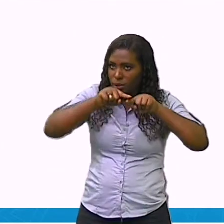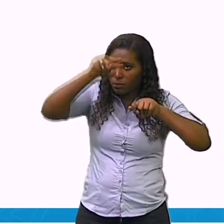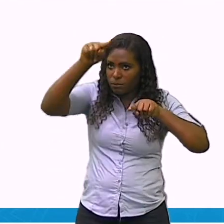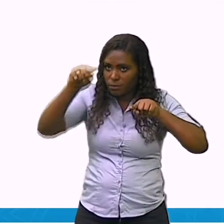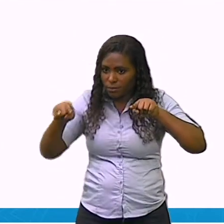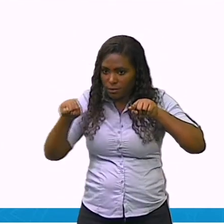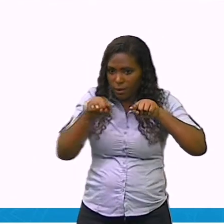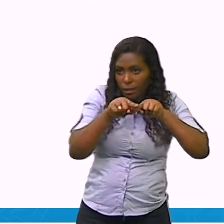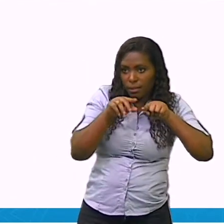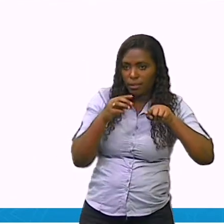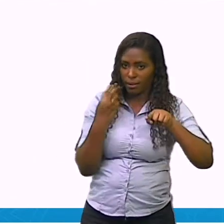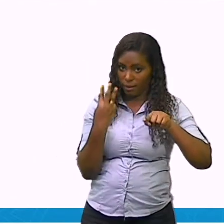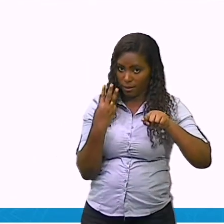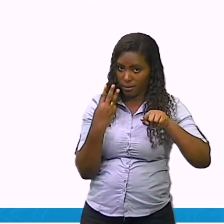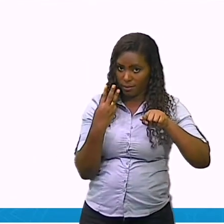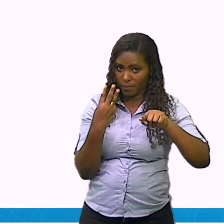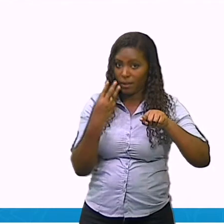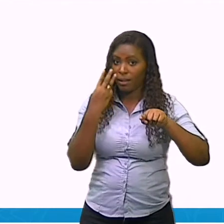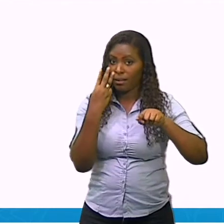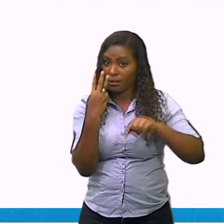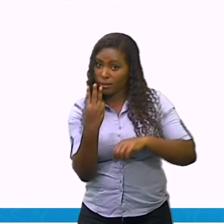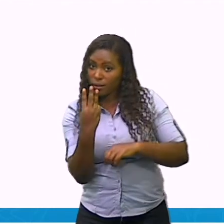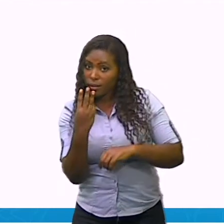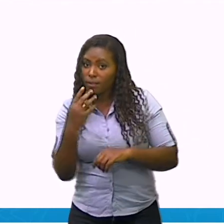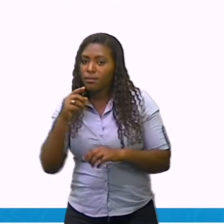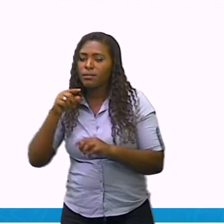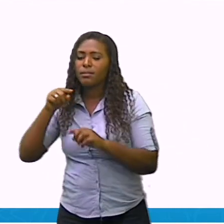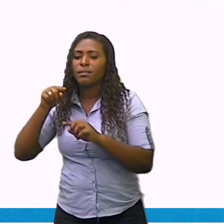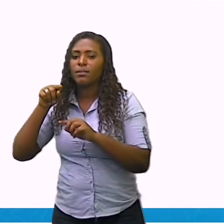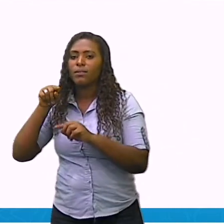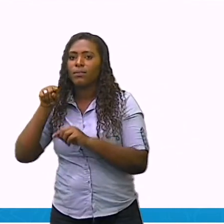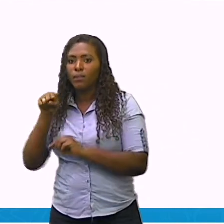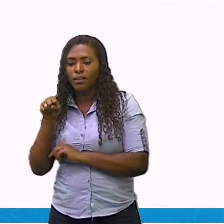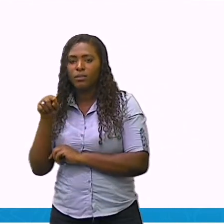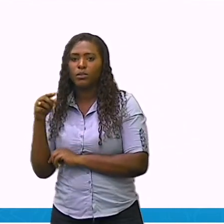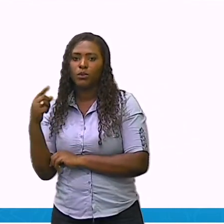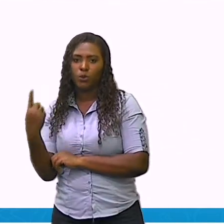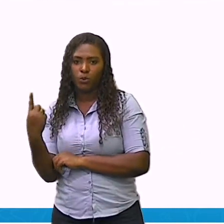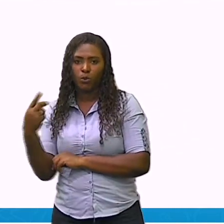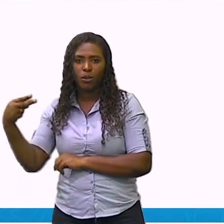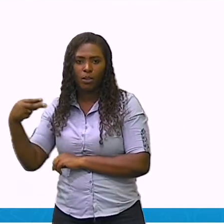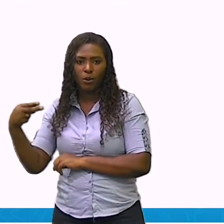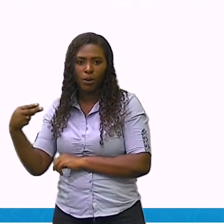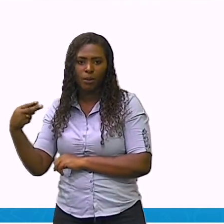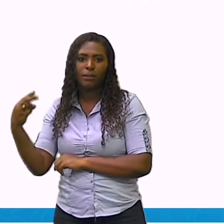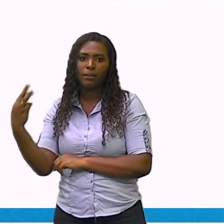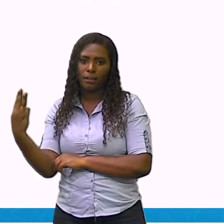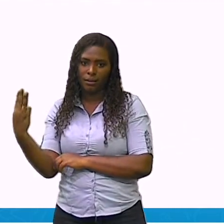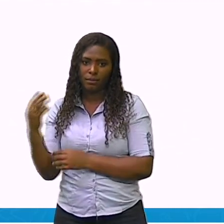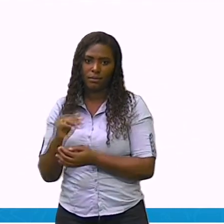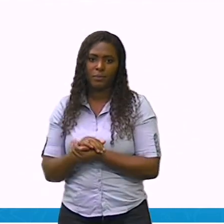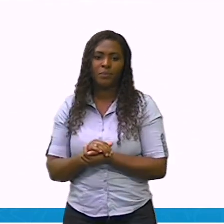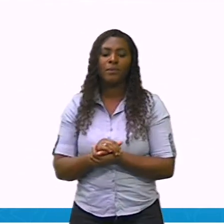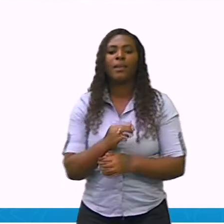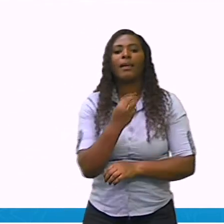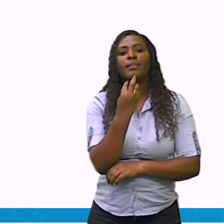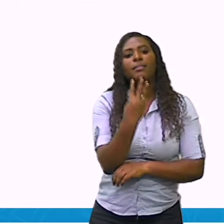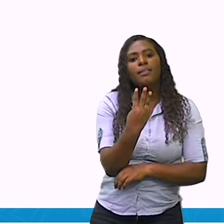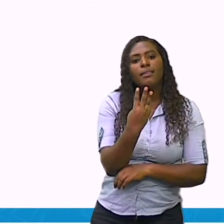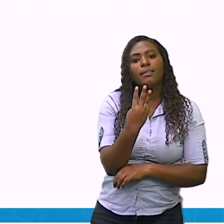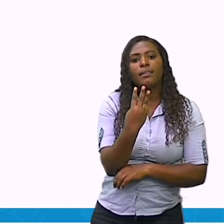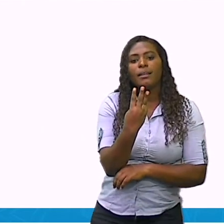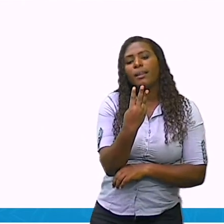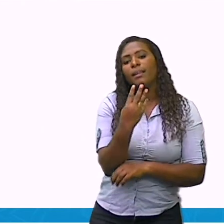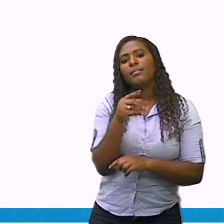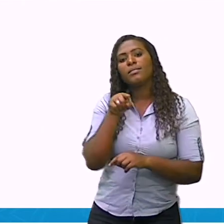3. O lado 2, 3 vezes 2, 6. Para a medida do lado 3